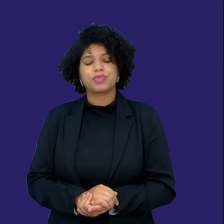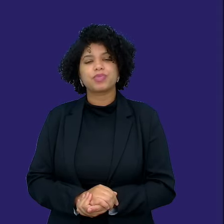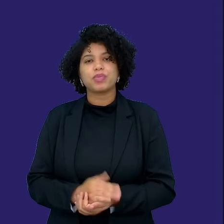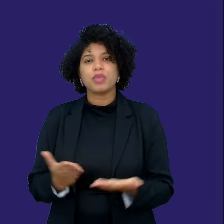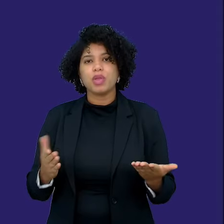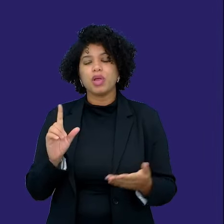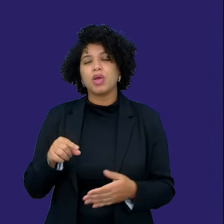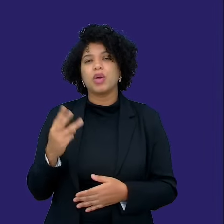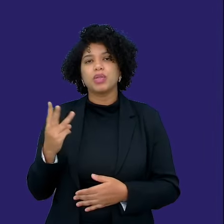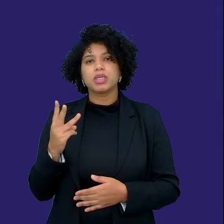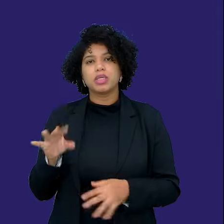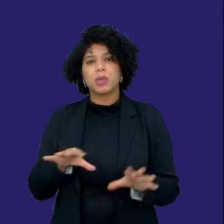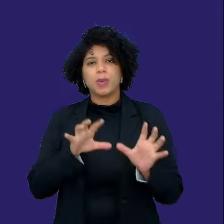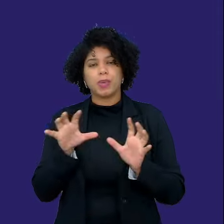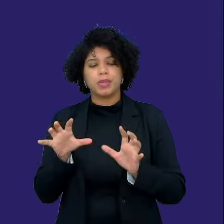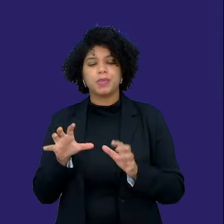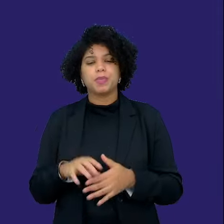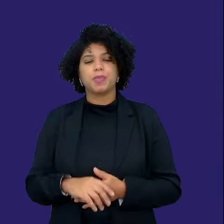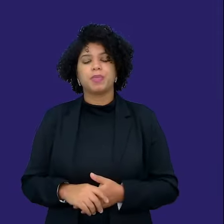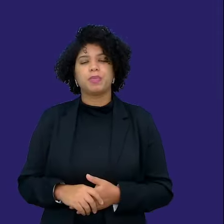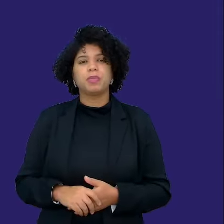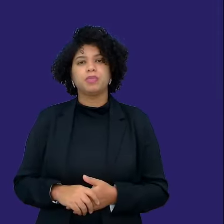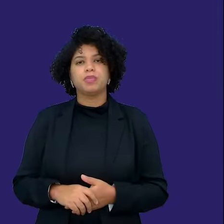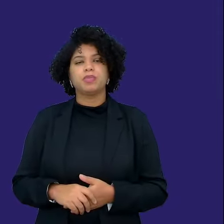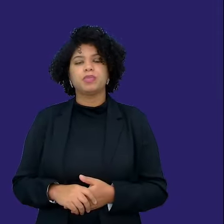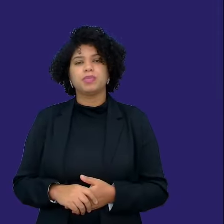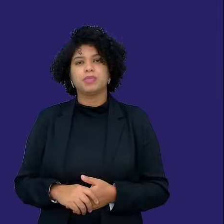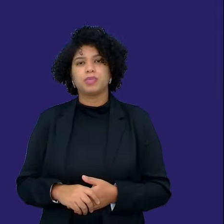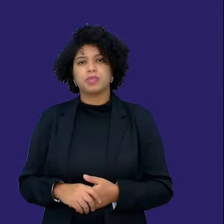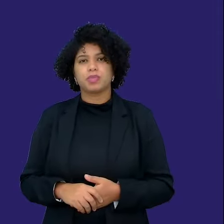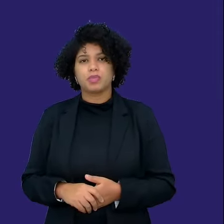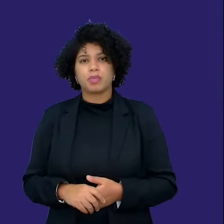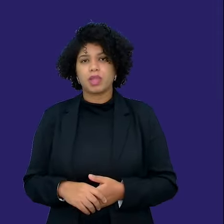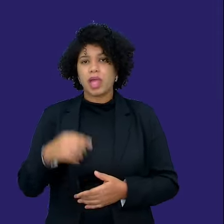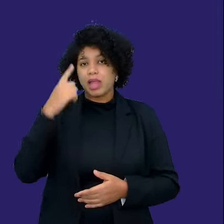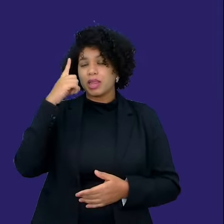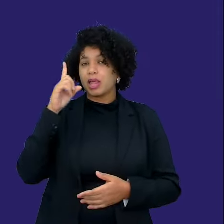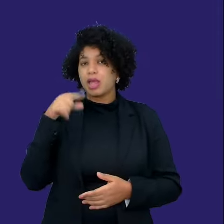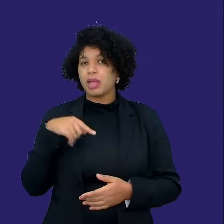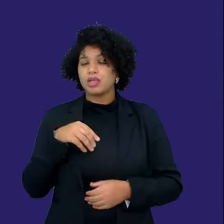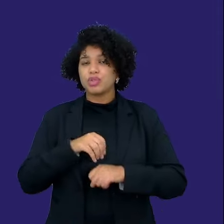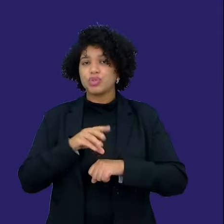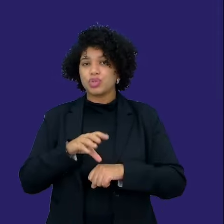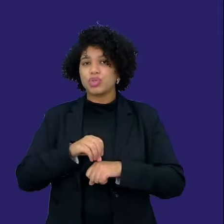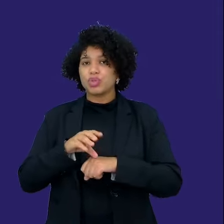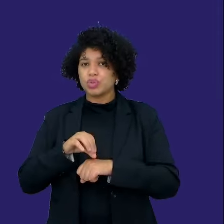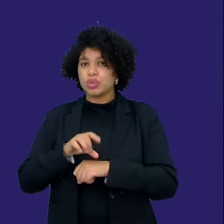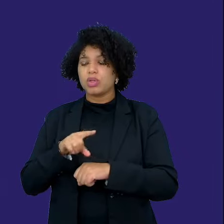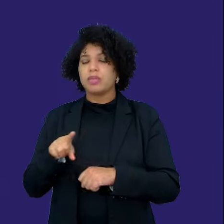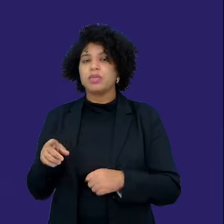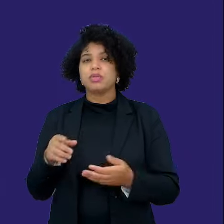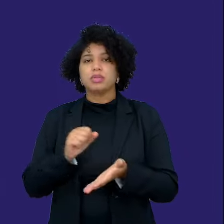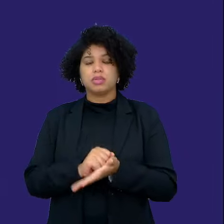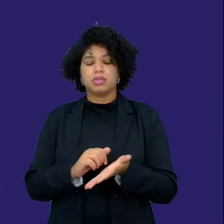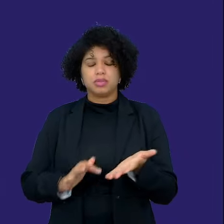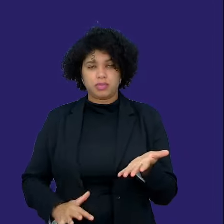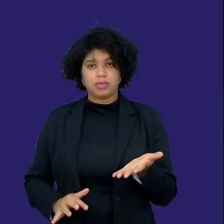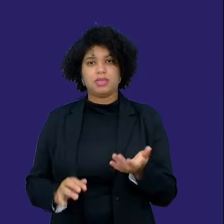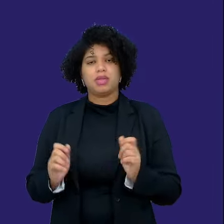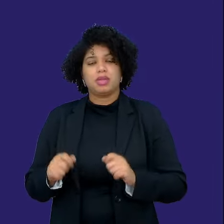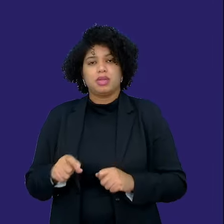nosso terceiro momento. Agora, nesse terceiro momento, a ideia é trazer algumas sugestões de atividades que